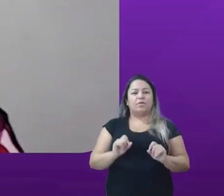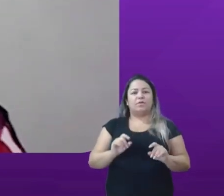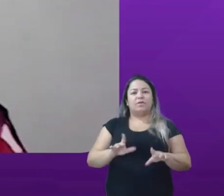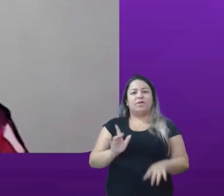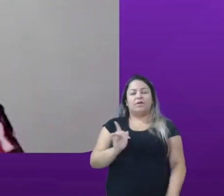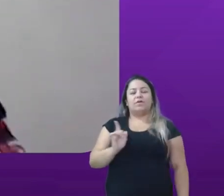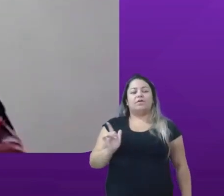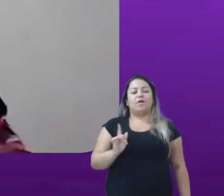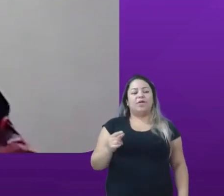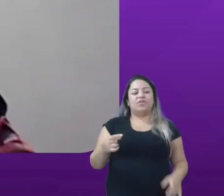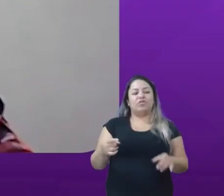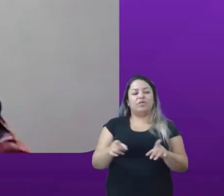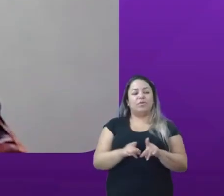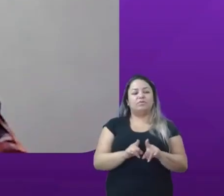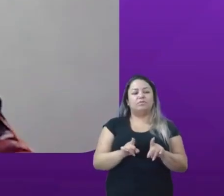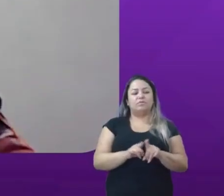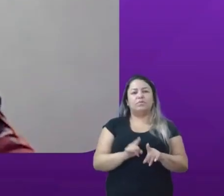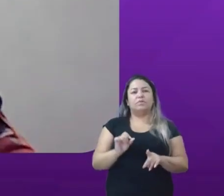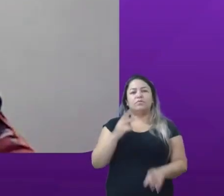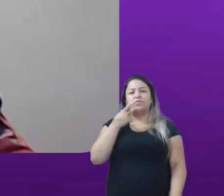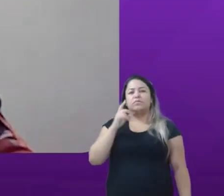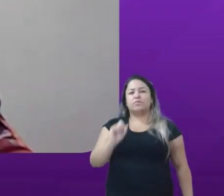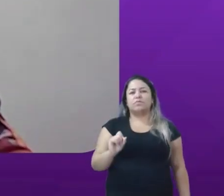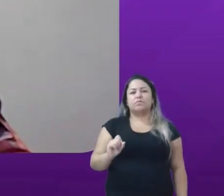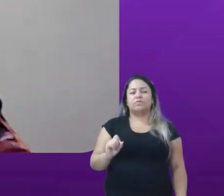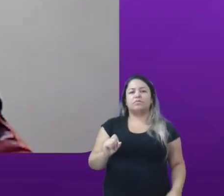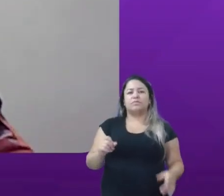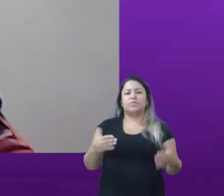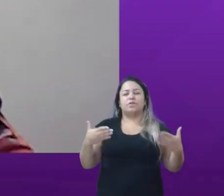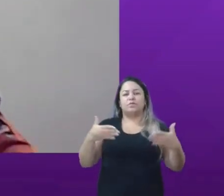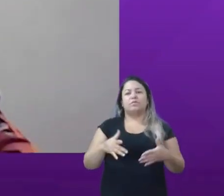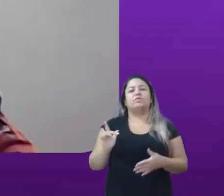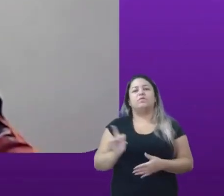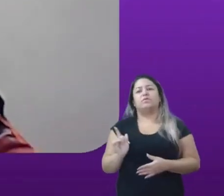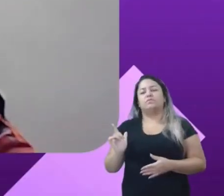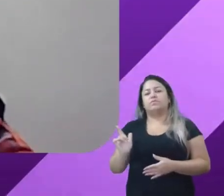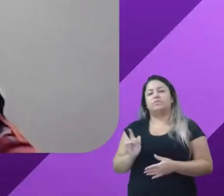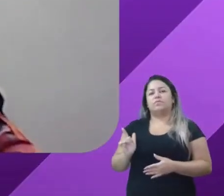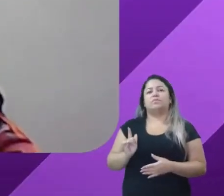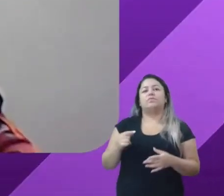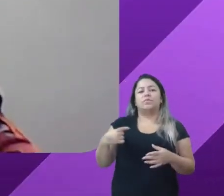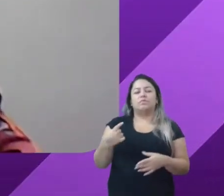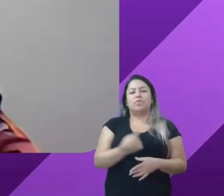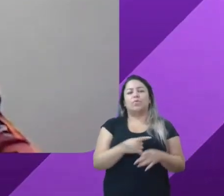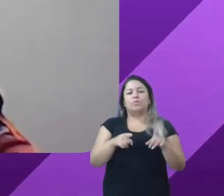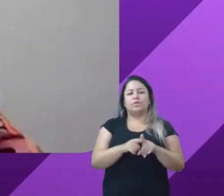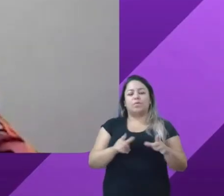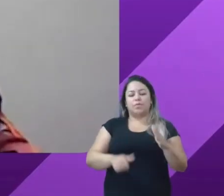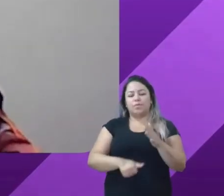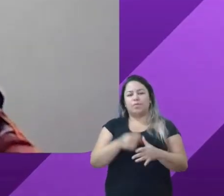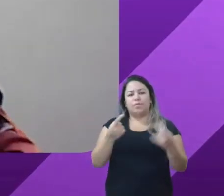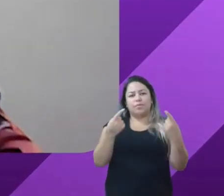prejudicadas, né? Porque geralmente os gastos vêm, os cortes vêm nas áreas da educação e aí interfere diretamente na política